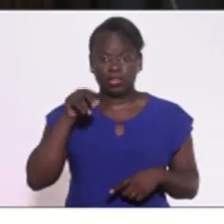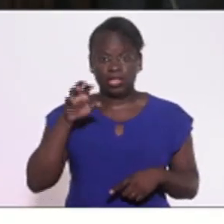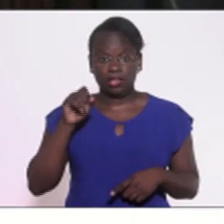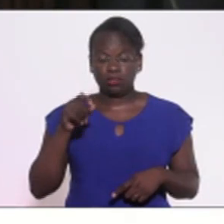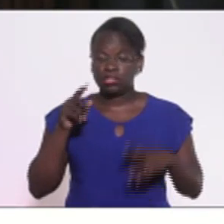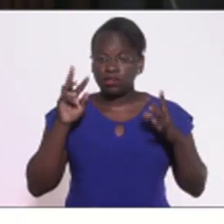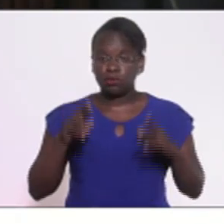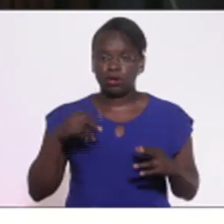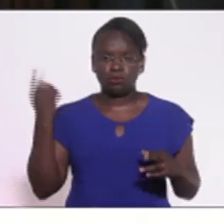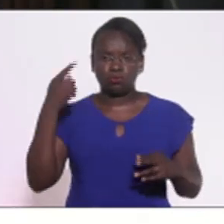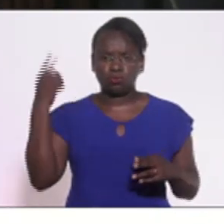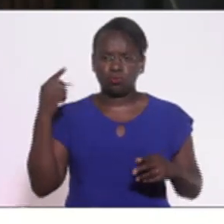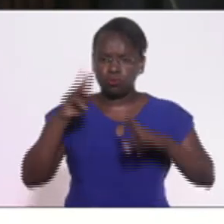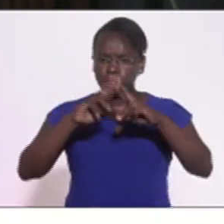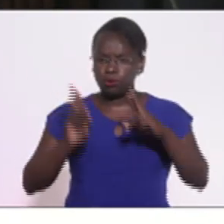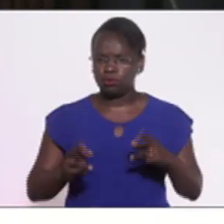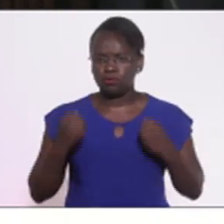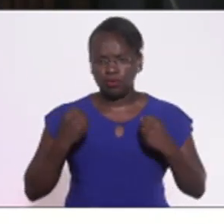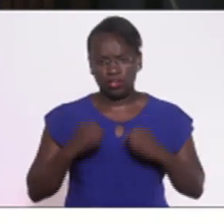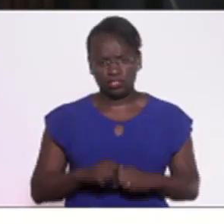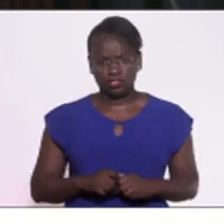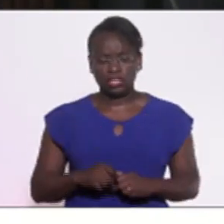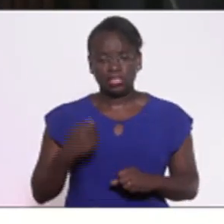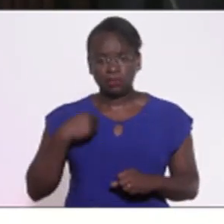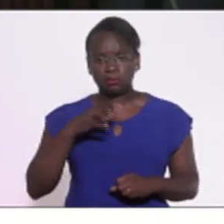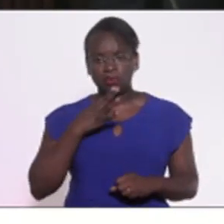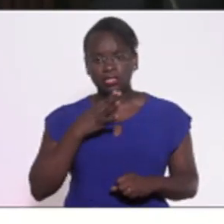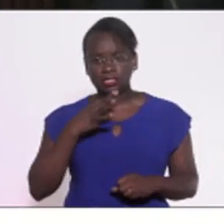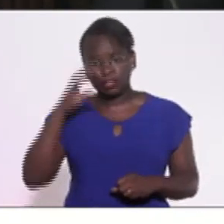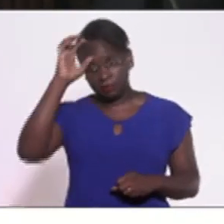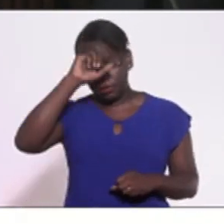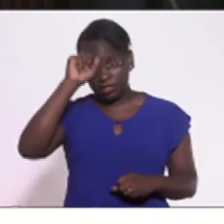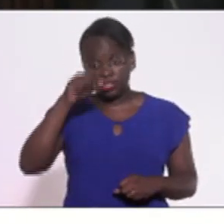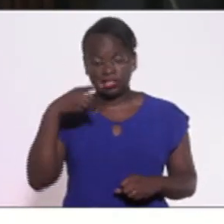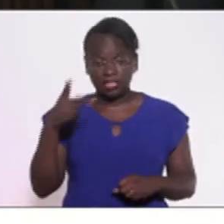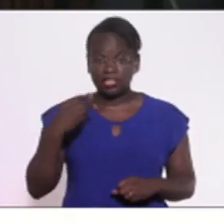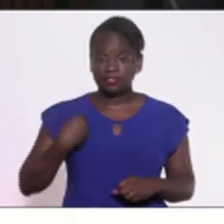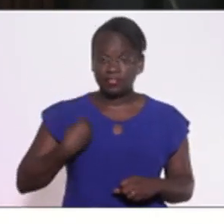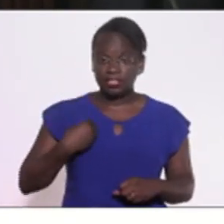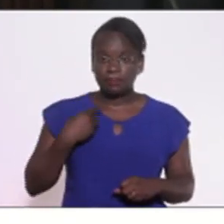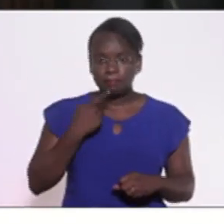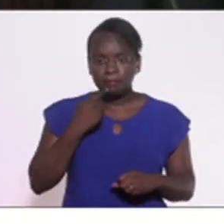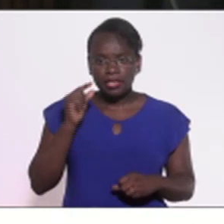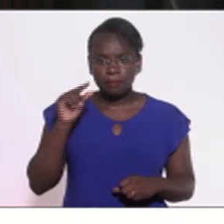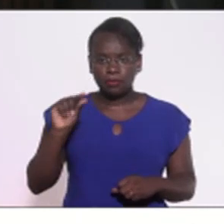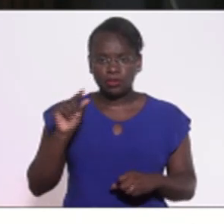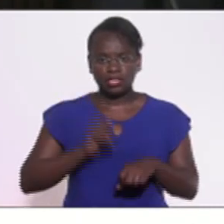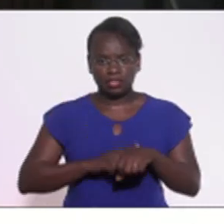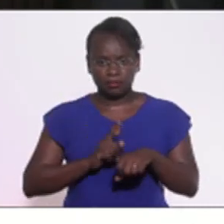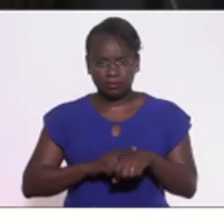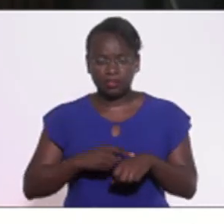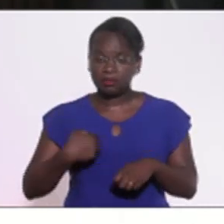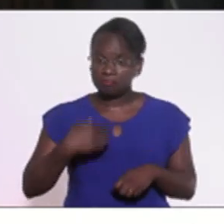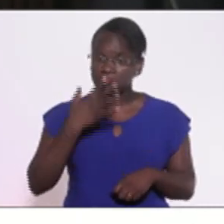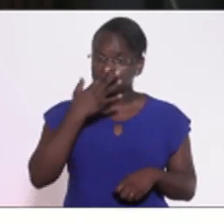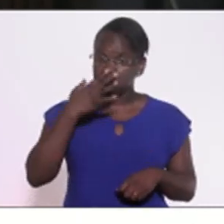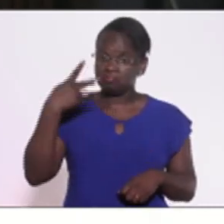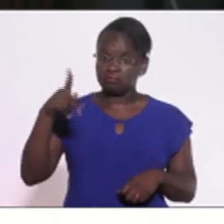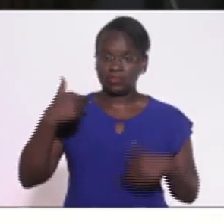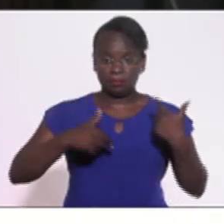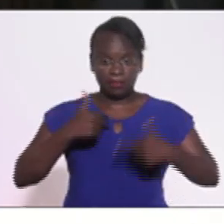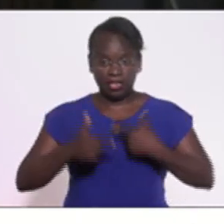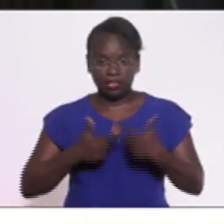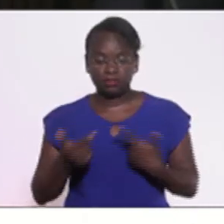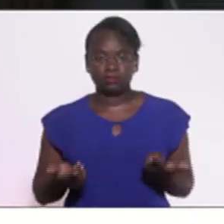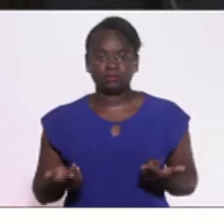da natureza. Eu aprendi a conhecê-lo melhor, mais recentemente, e admirar o seu trabalho.